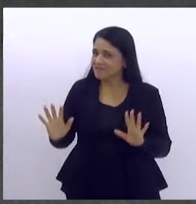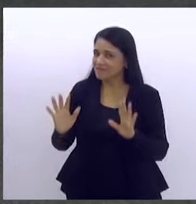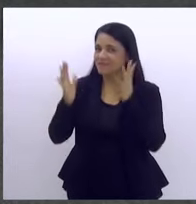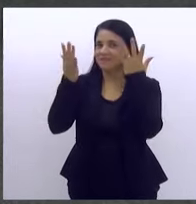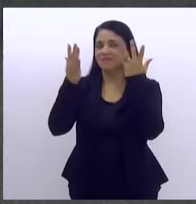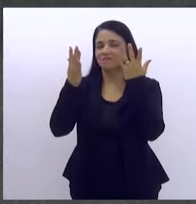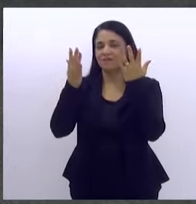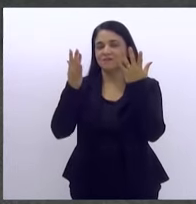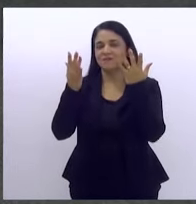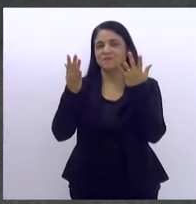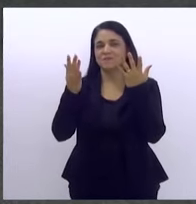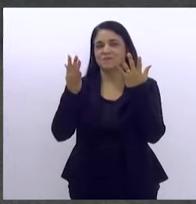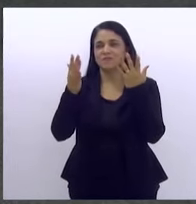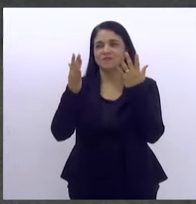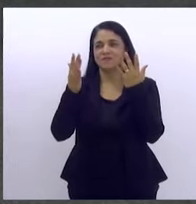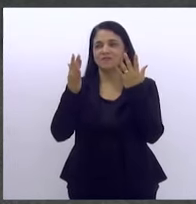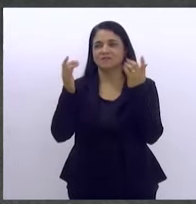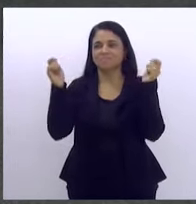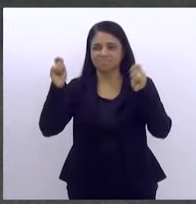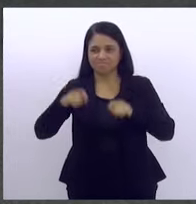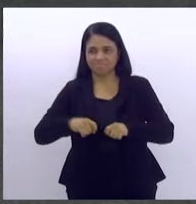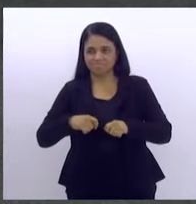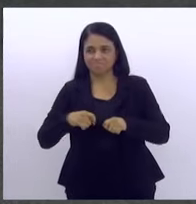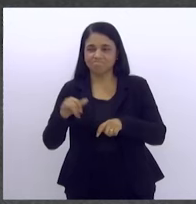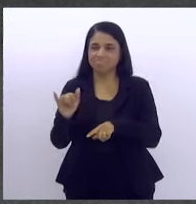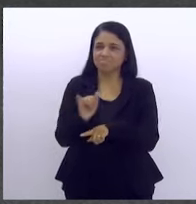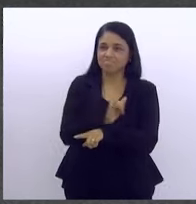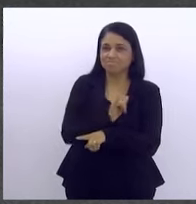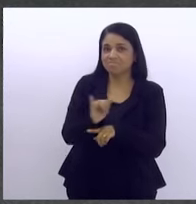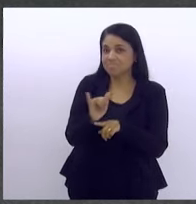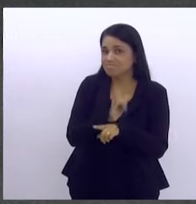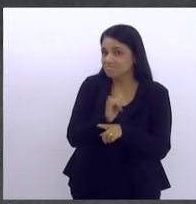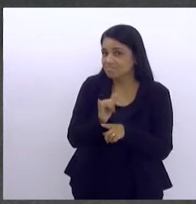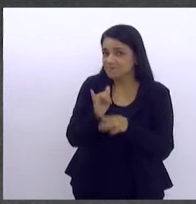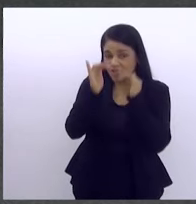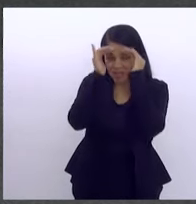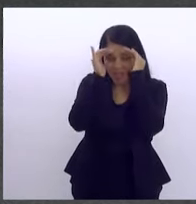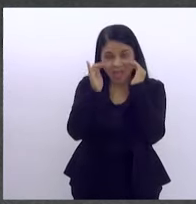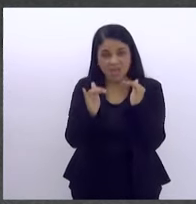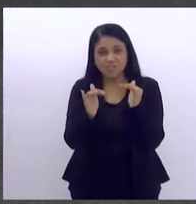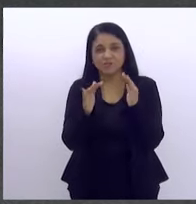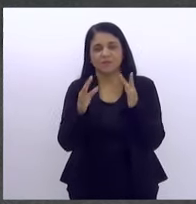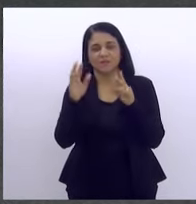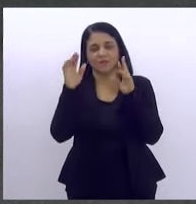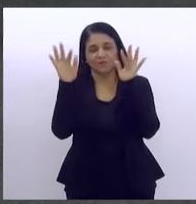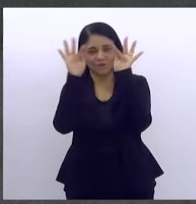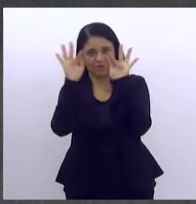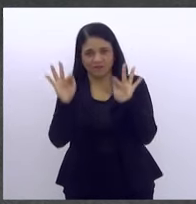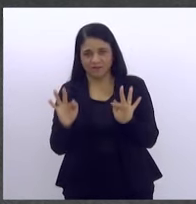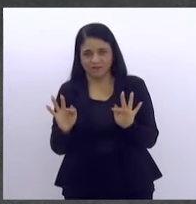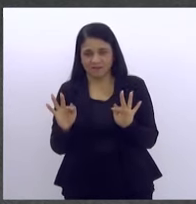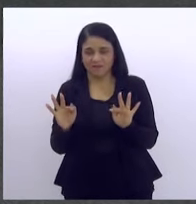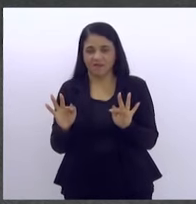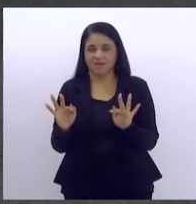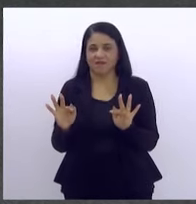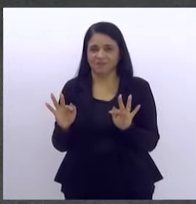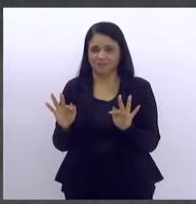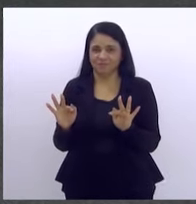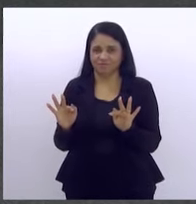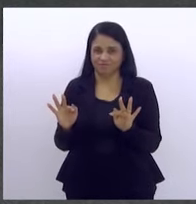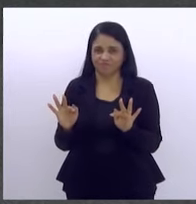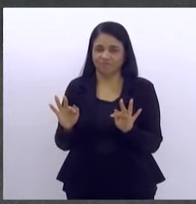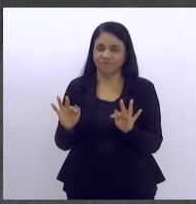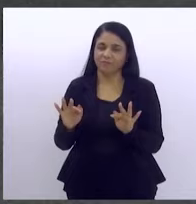possa ser uma possibilidade de felicidades e não de tormentos, como muitas